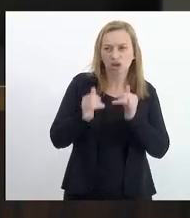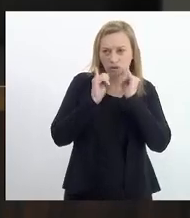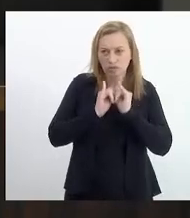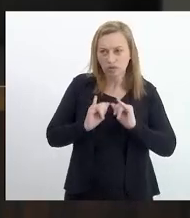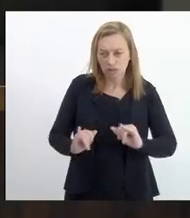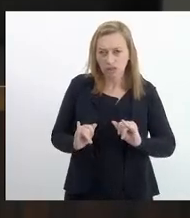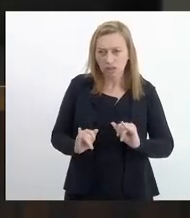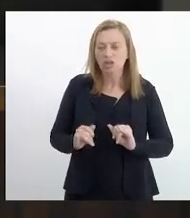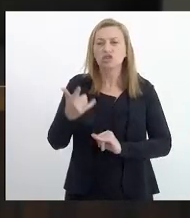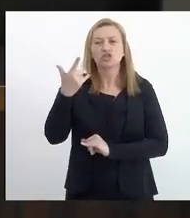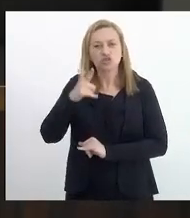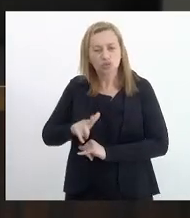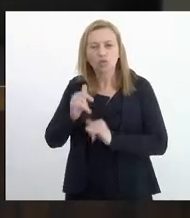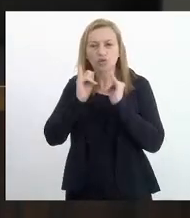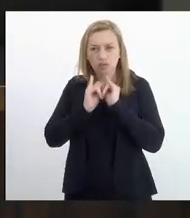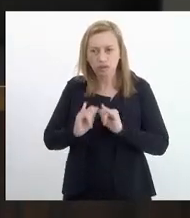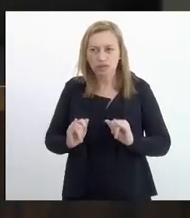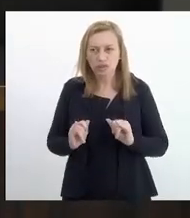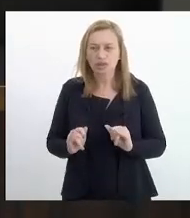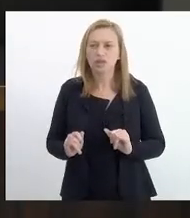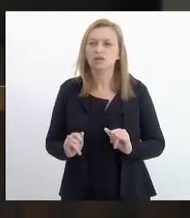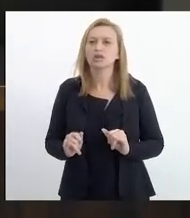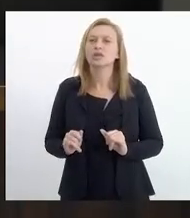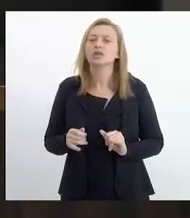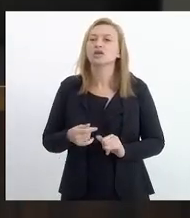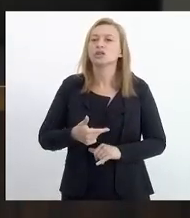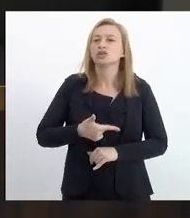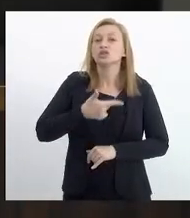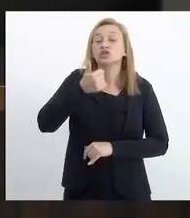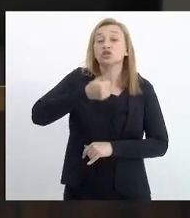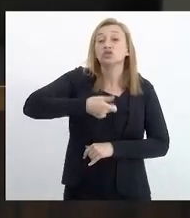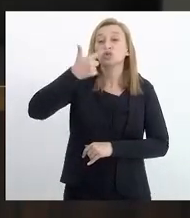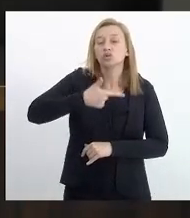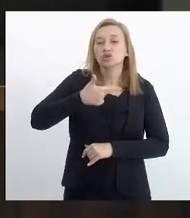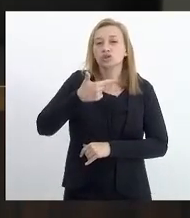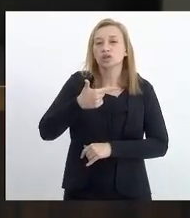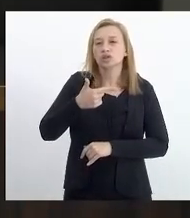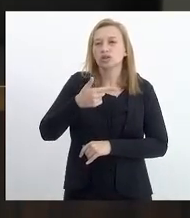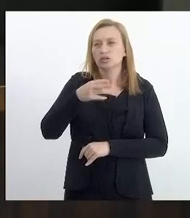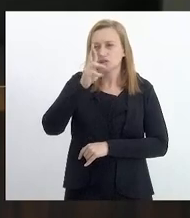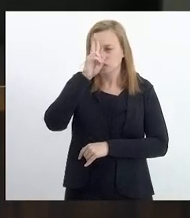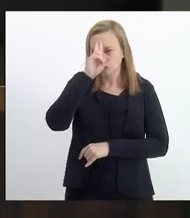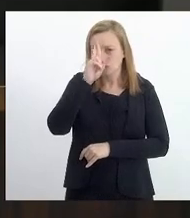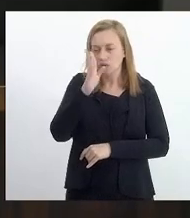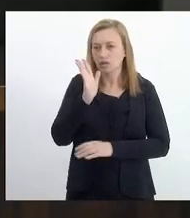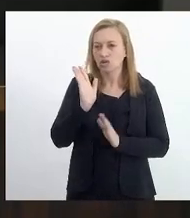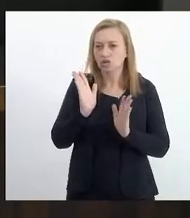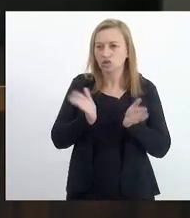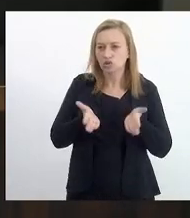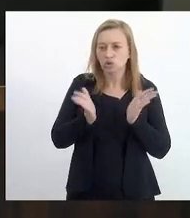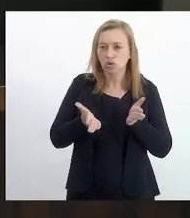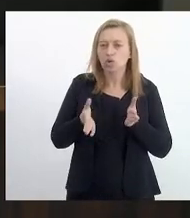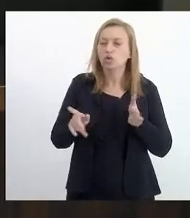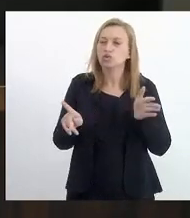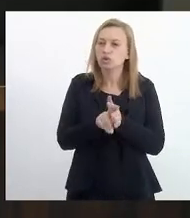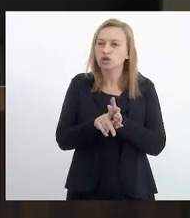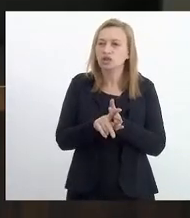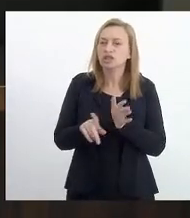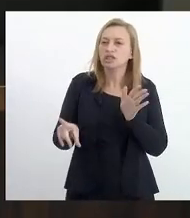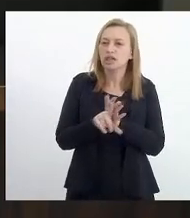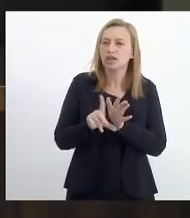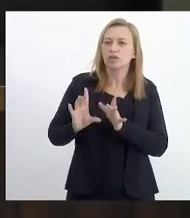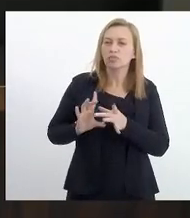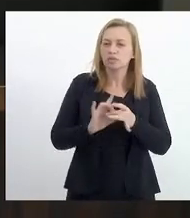anunciar de novo. A partir de meio de 12 horas de hoje, os projetos de lei